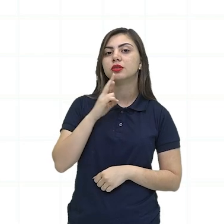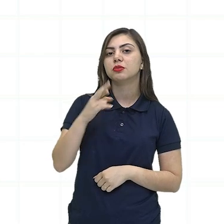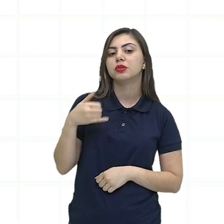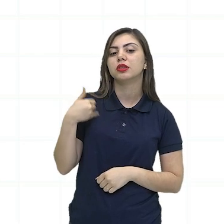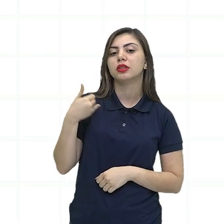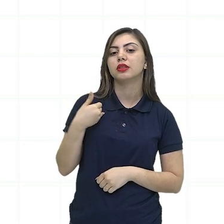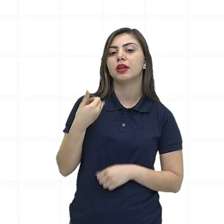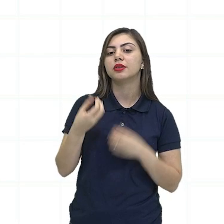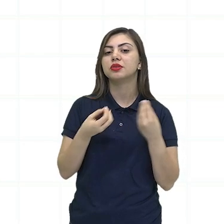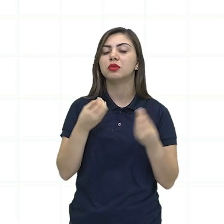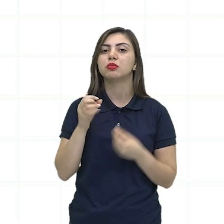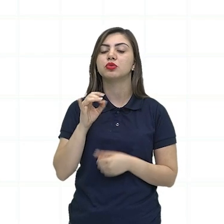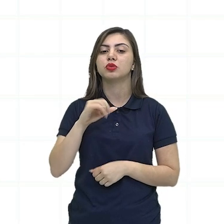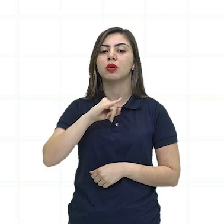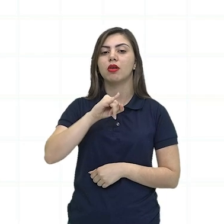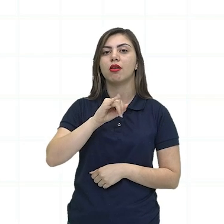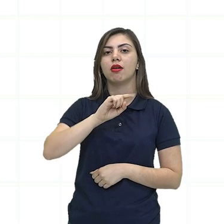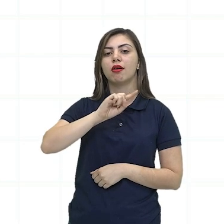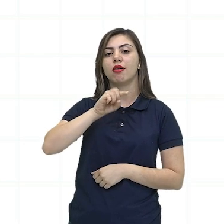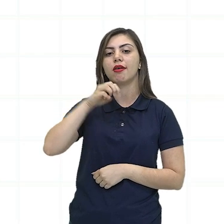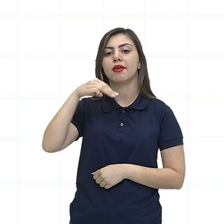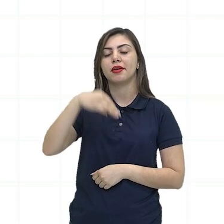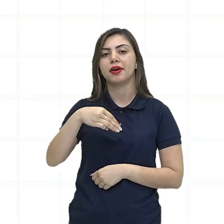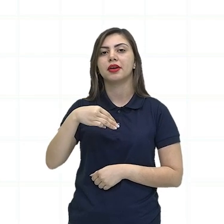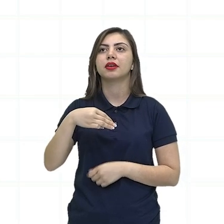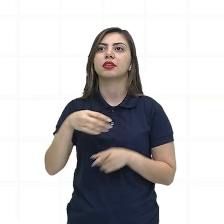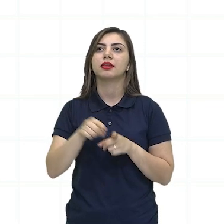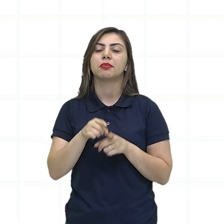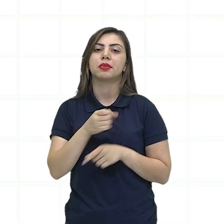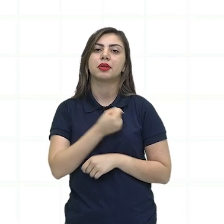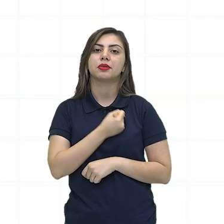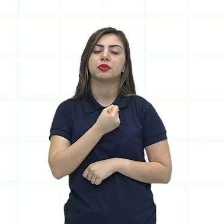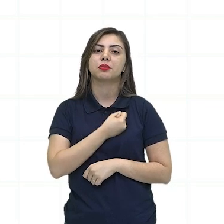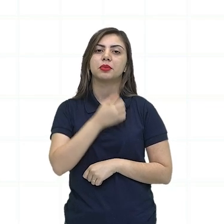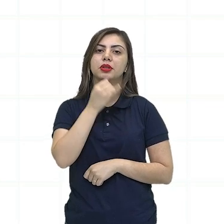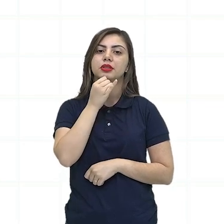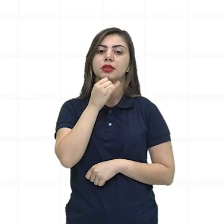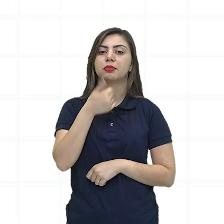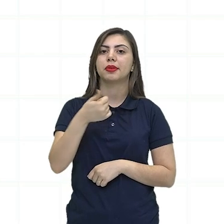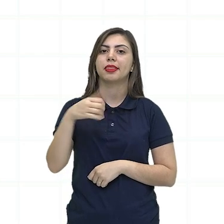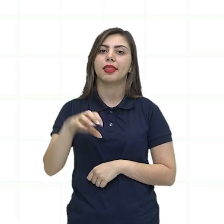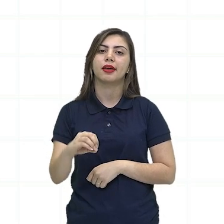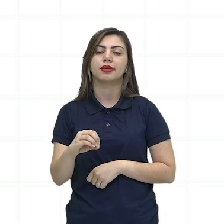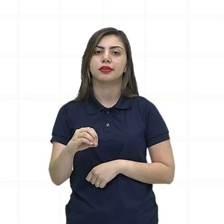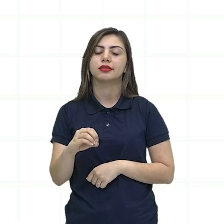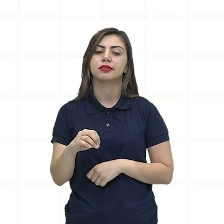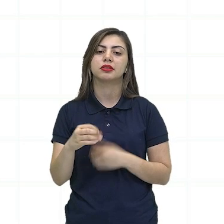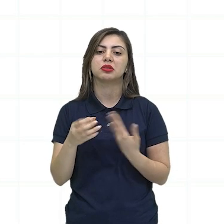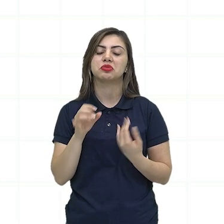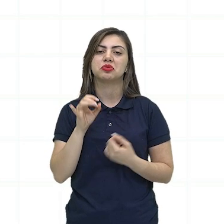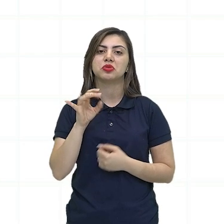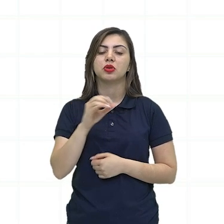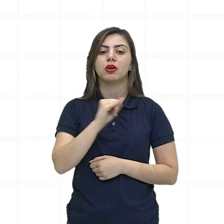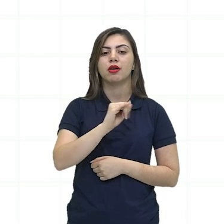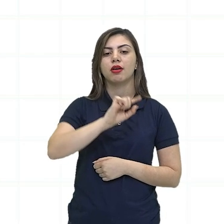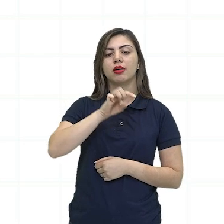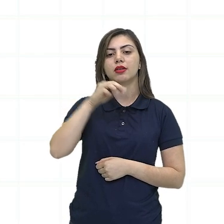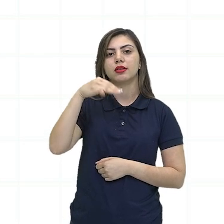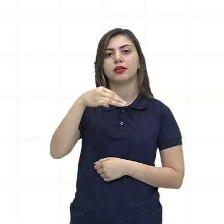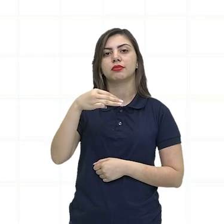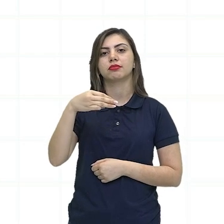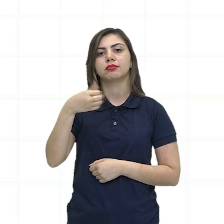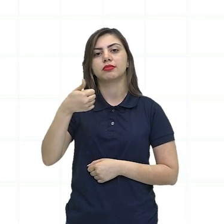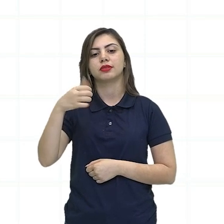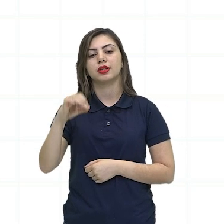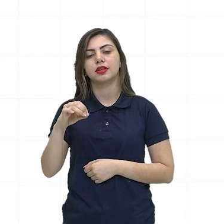só I'm e o número, né? I'm 10, tenho 10 anos. Só essas duas palavrinhas já significam aí a